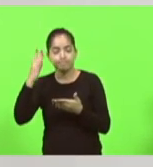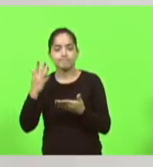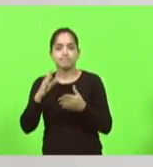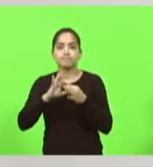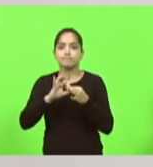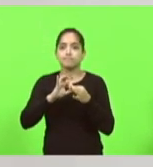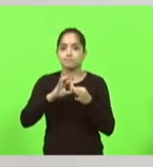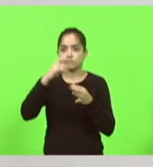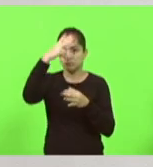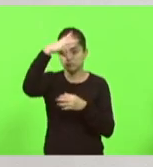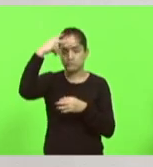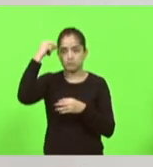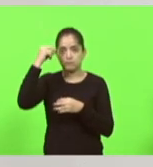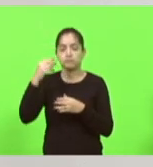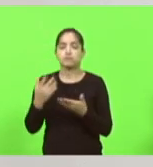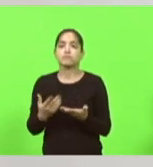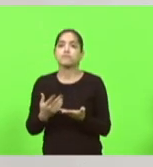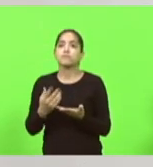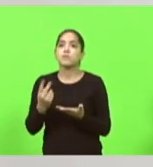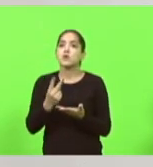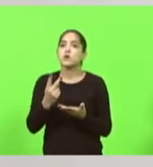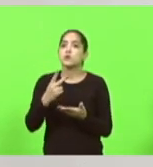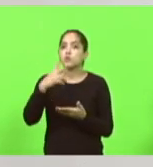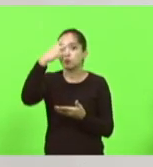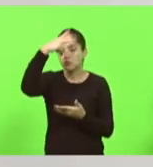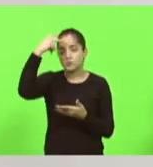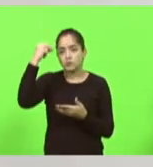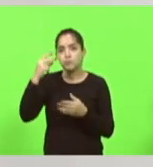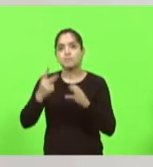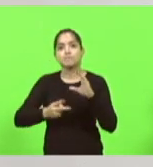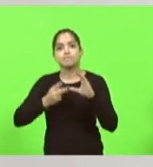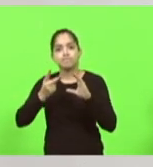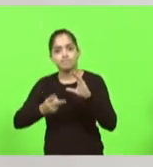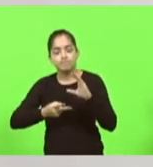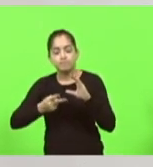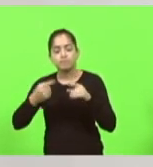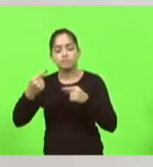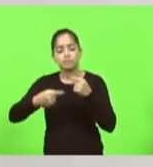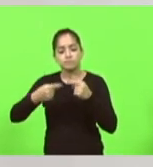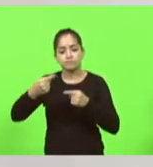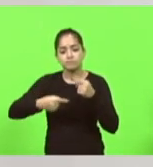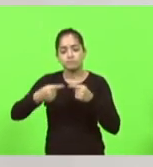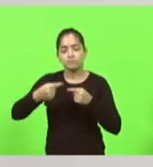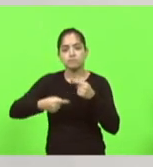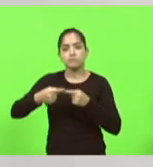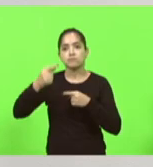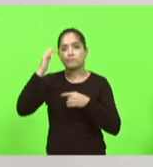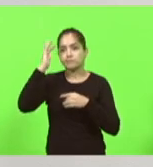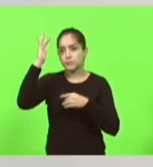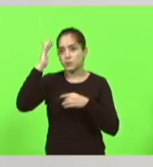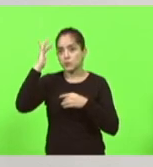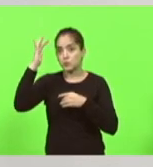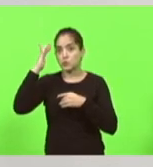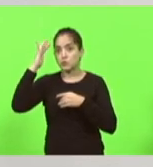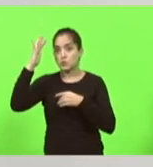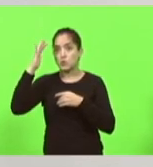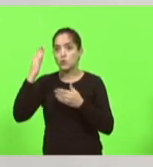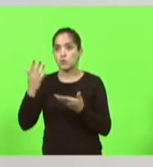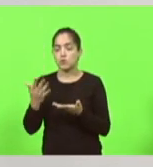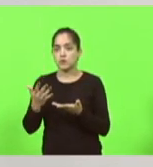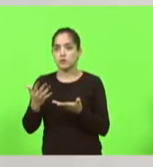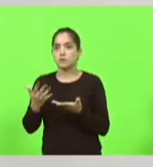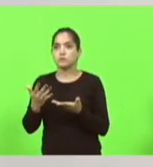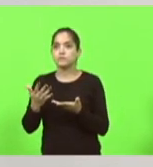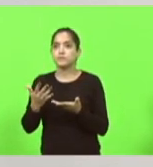com o vice-prefeito Caio Torcaschi, com a Câmara de Vereadores, começamos a debater e nasceu um sonho de, no coração de